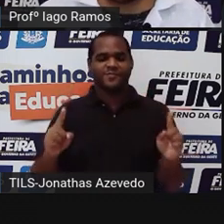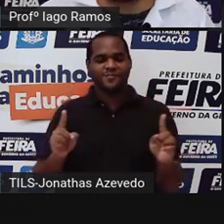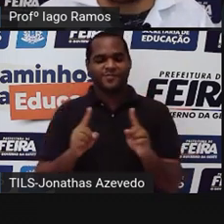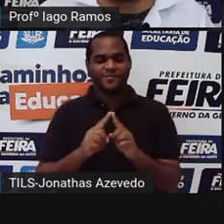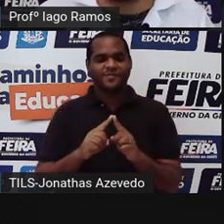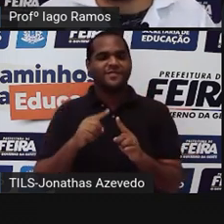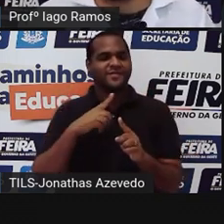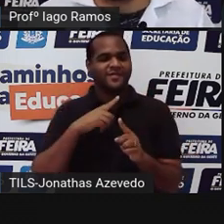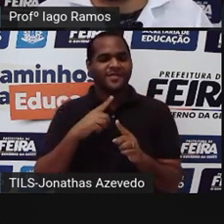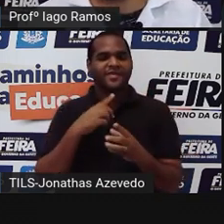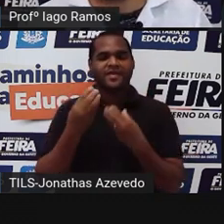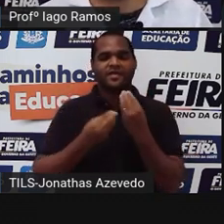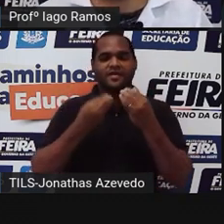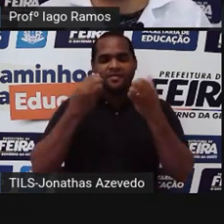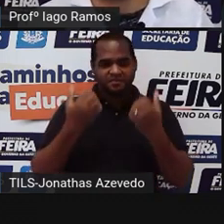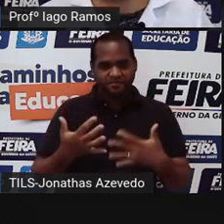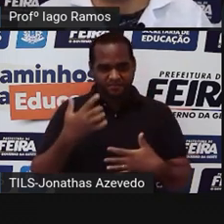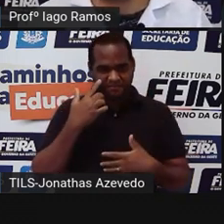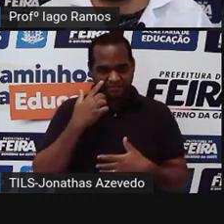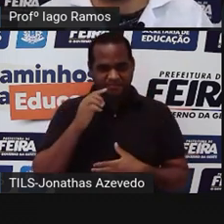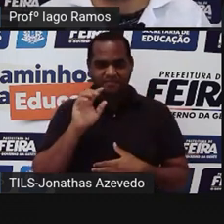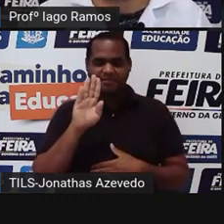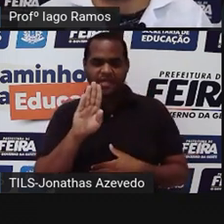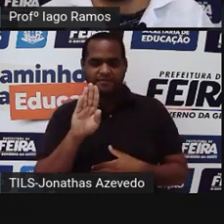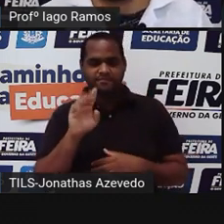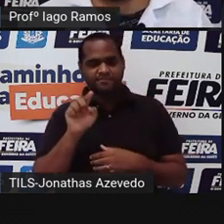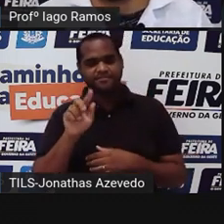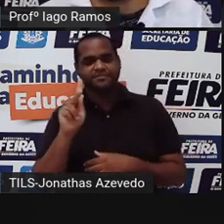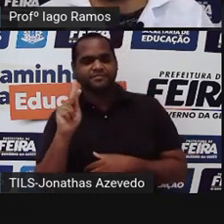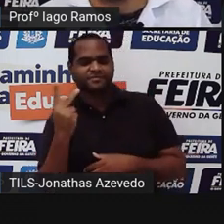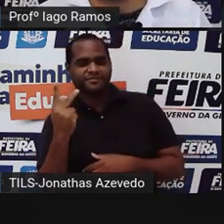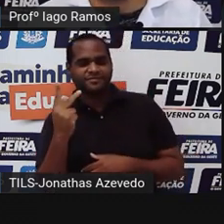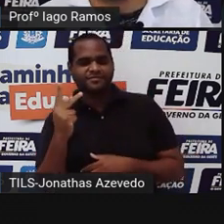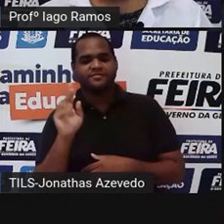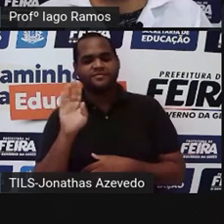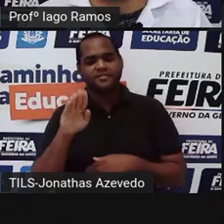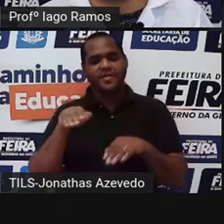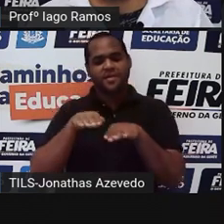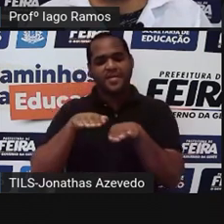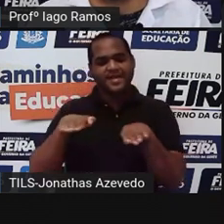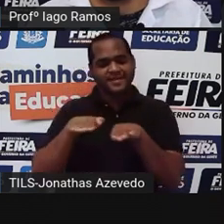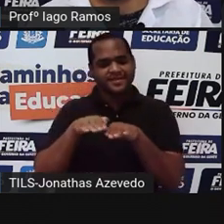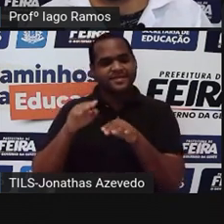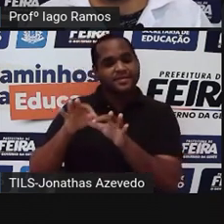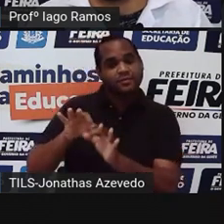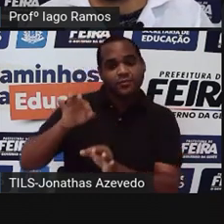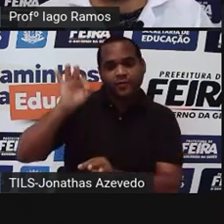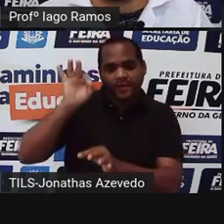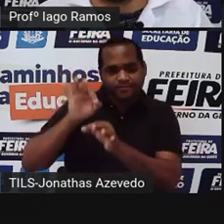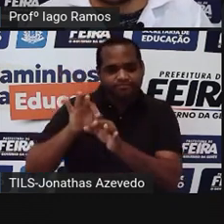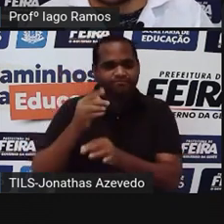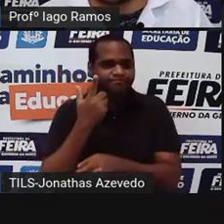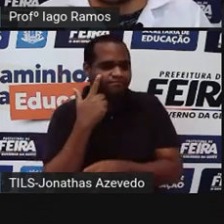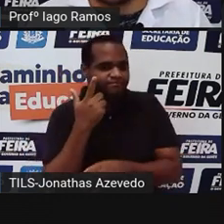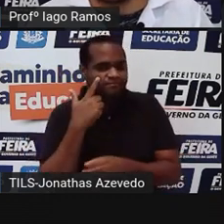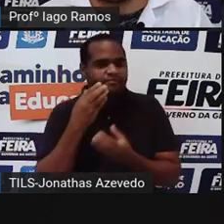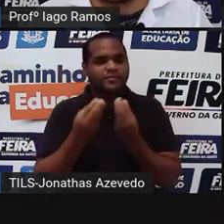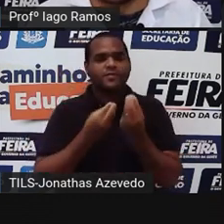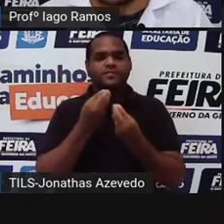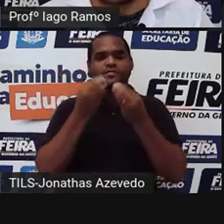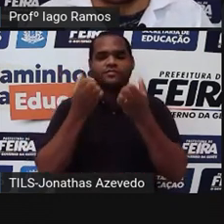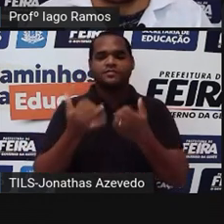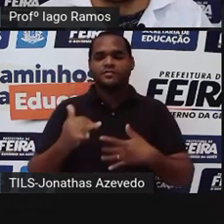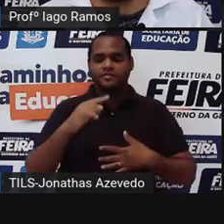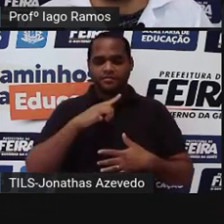medida da sua base vezes a medida da sua altura, tá? E aí a gente vai ver o seguinte, olha só, confere aqui comigo,